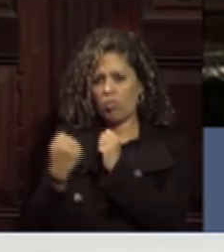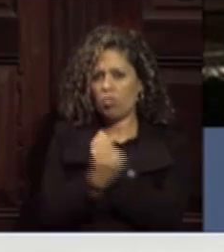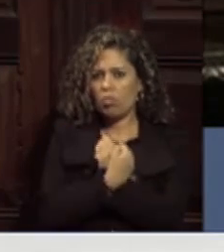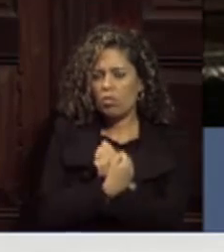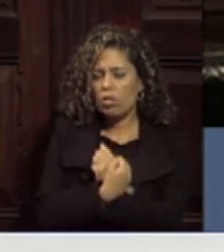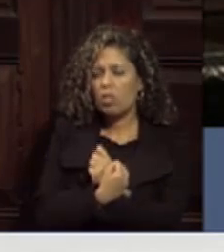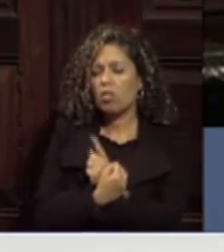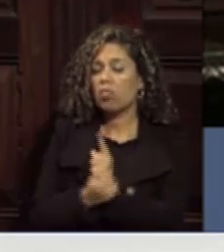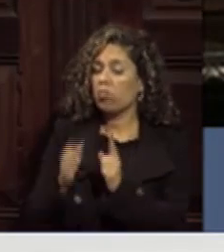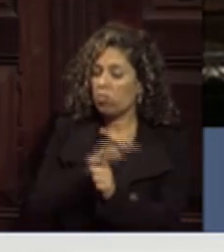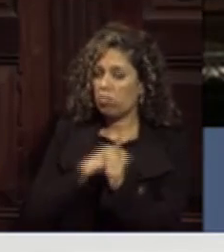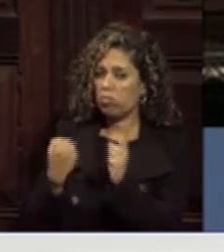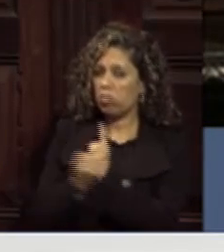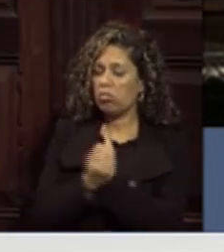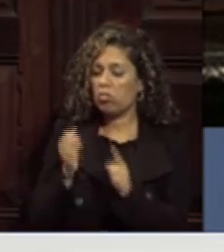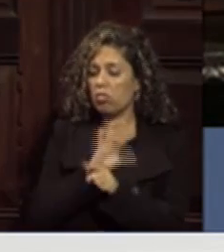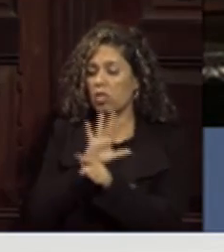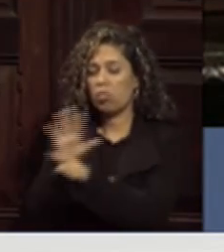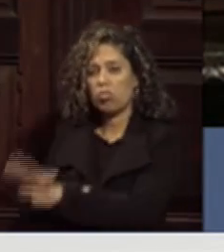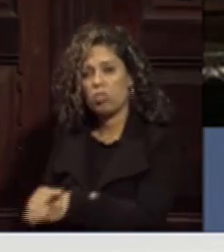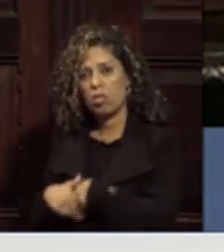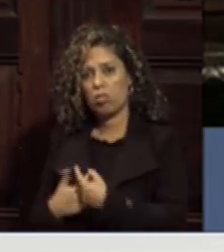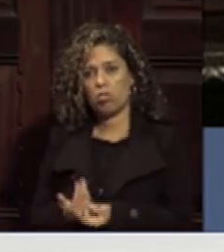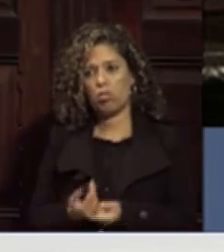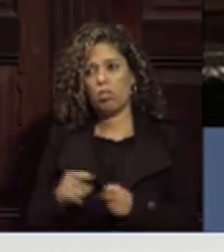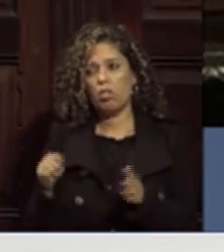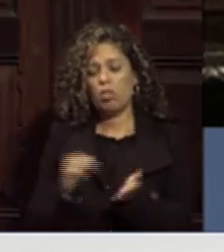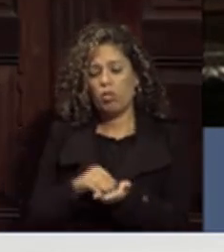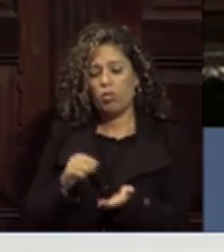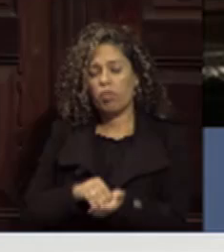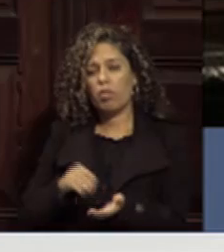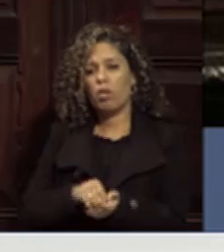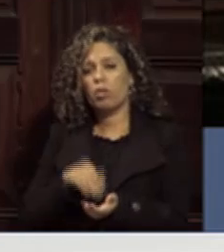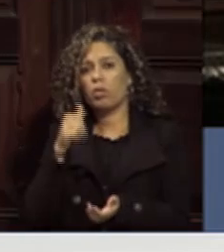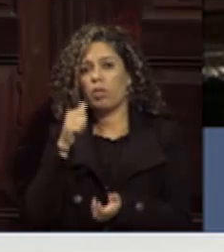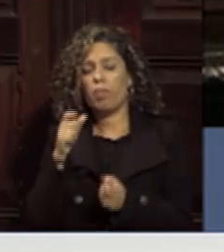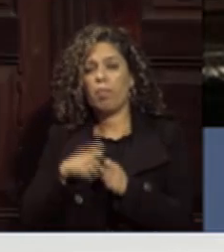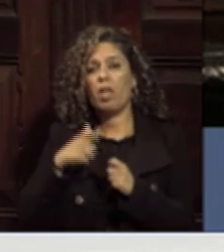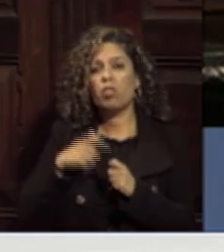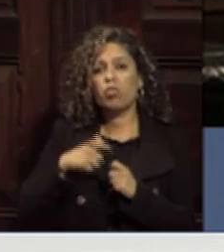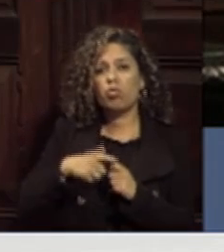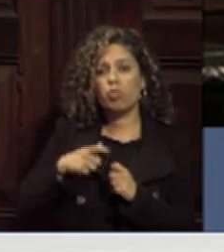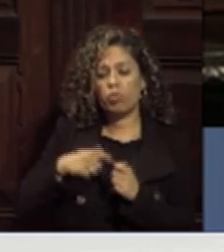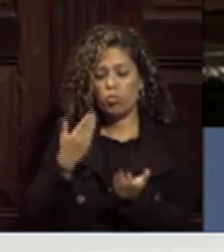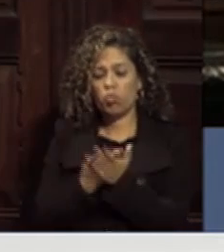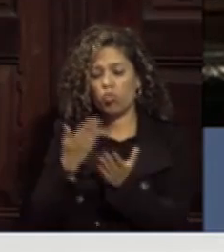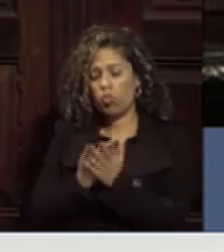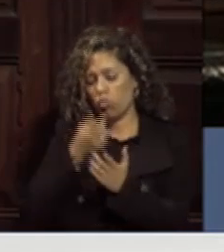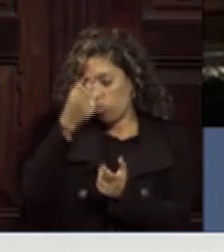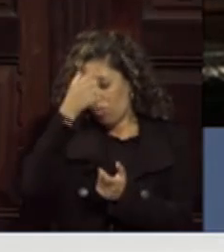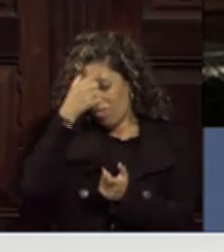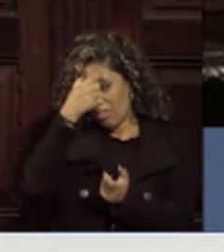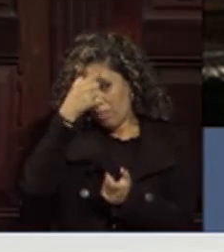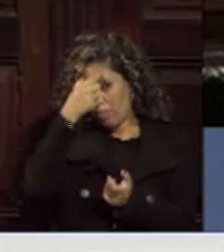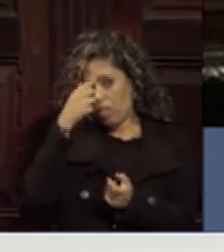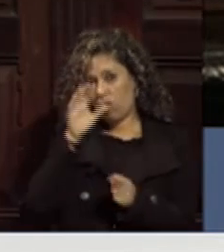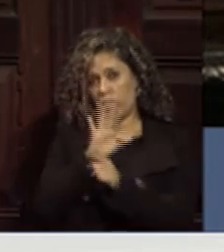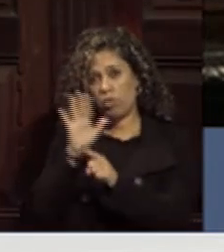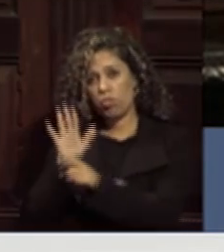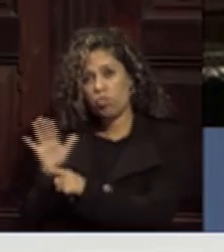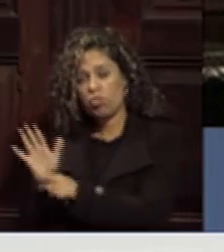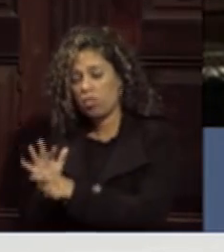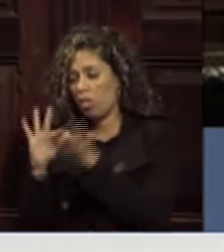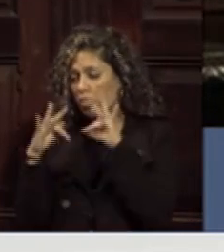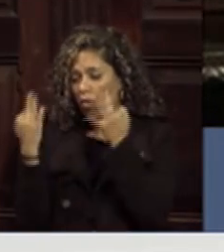responderem ao acompanhamento dessas crianças institucionalizadas e na relação das famílias que se apresentam